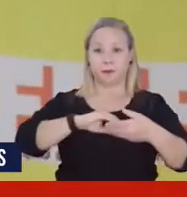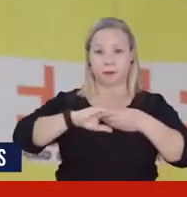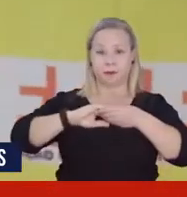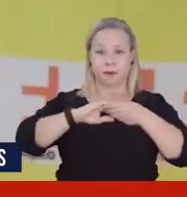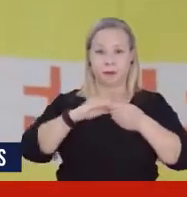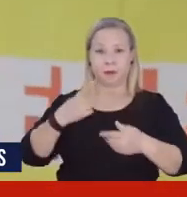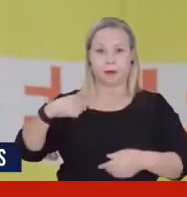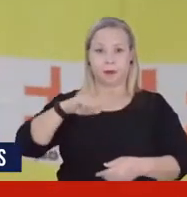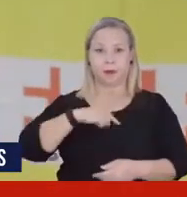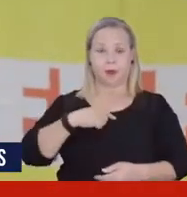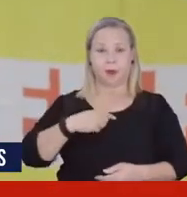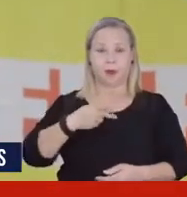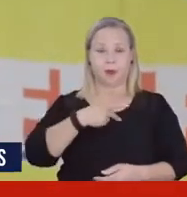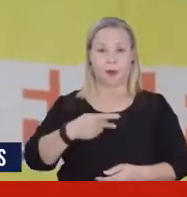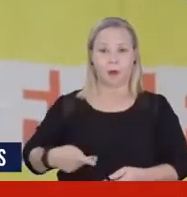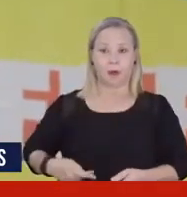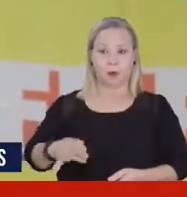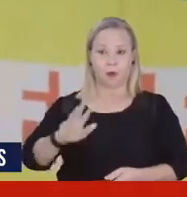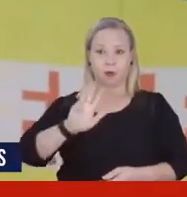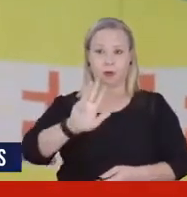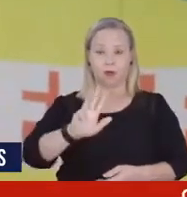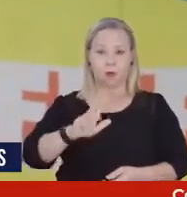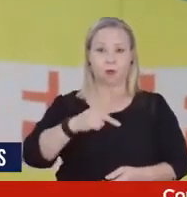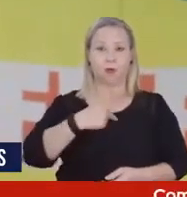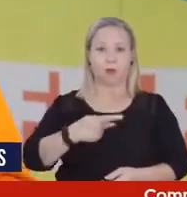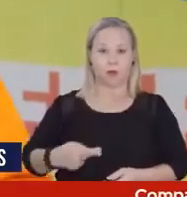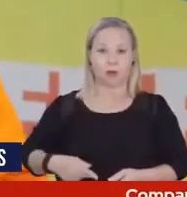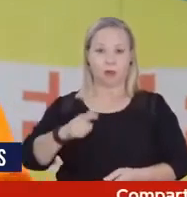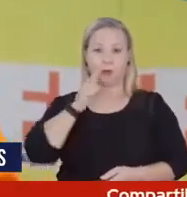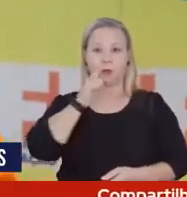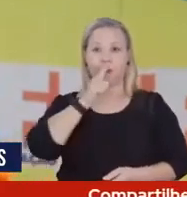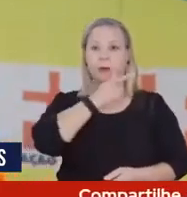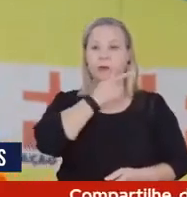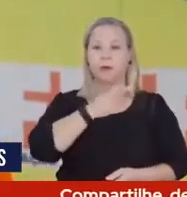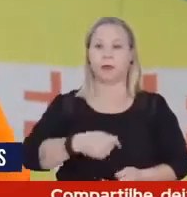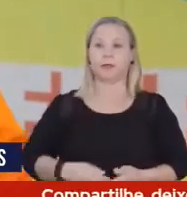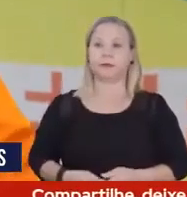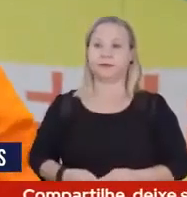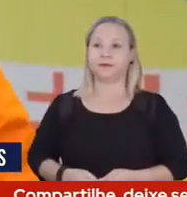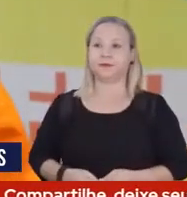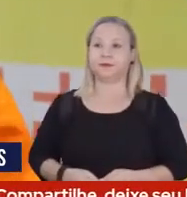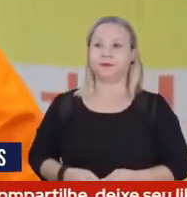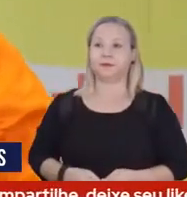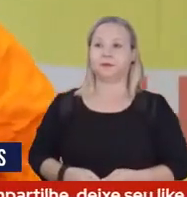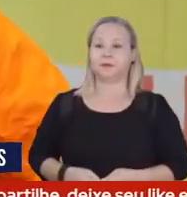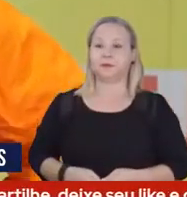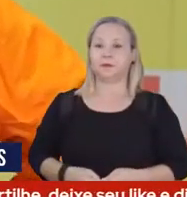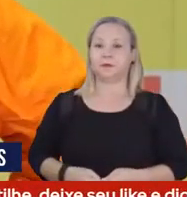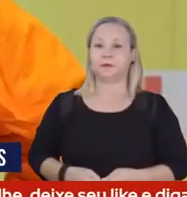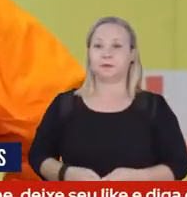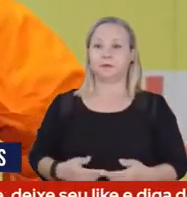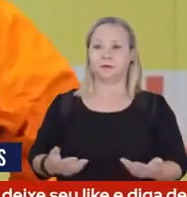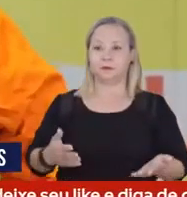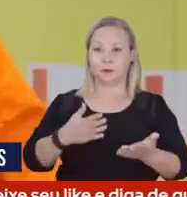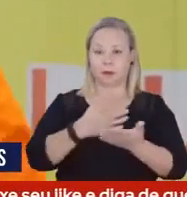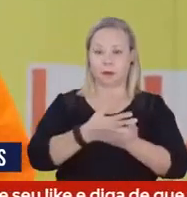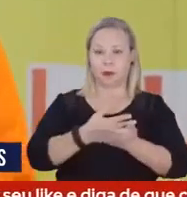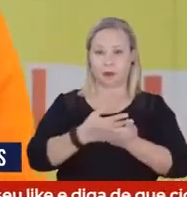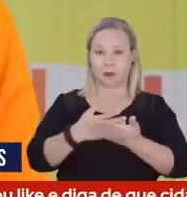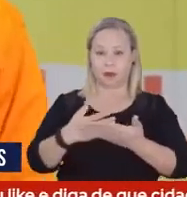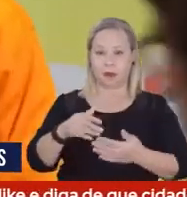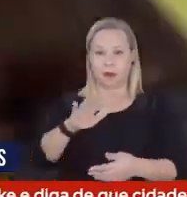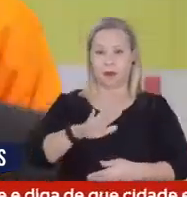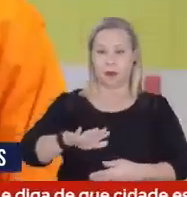o presidente Gleisi, né? E os demais presentes aqui, o ministro Celso Amorim, estou vendo ele. Muito